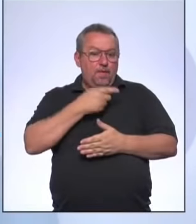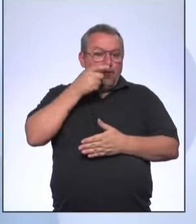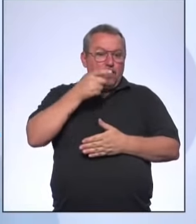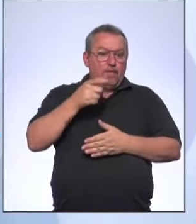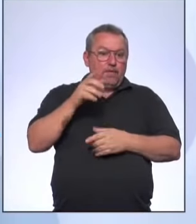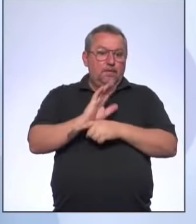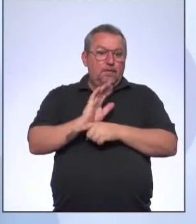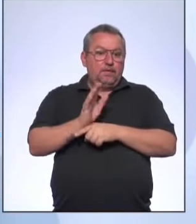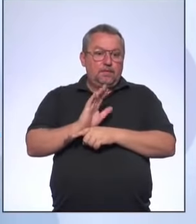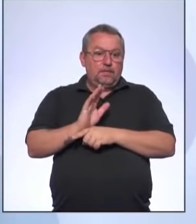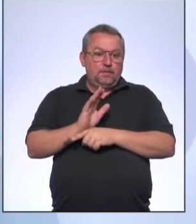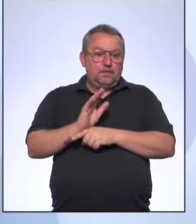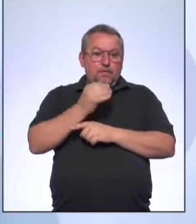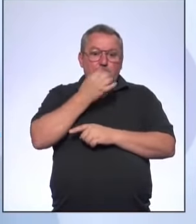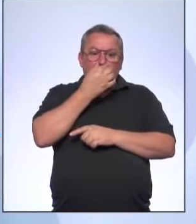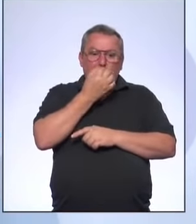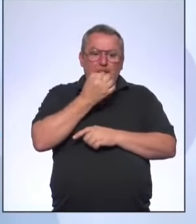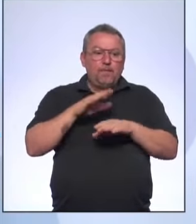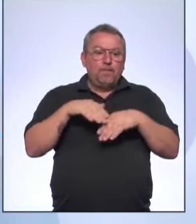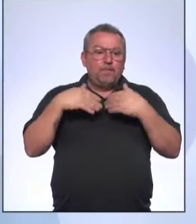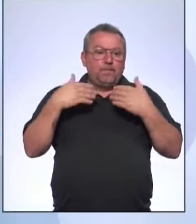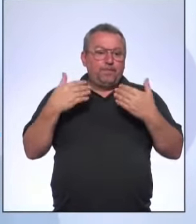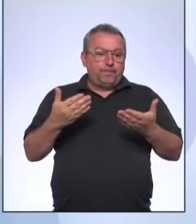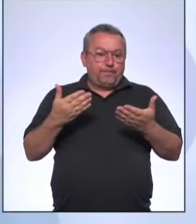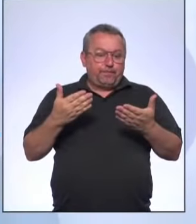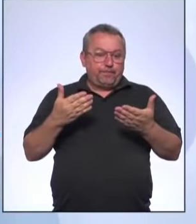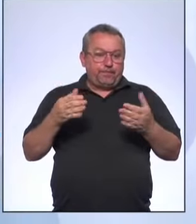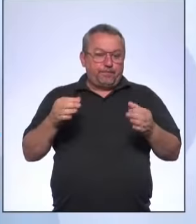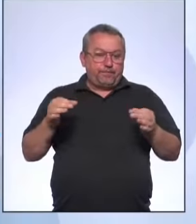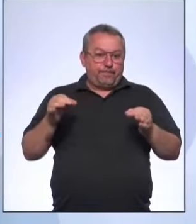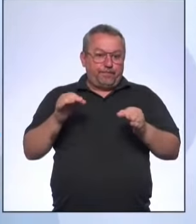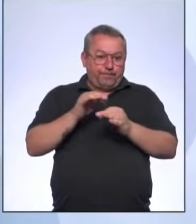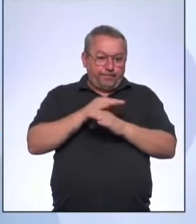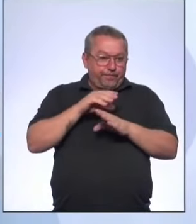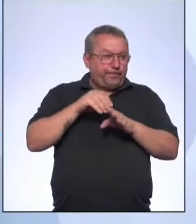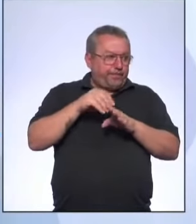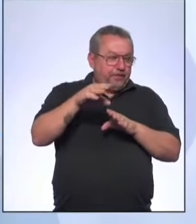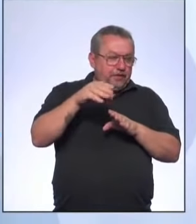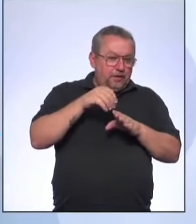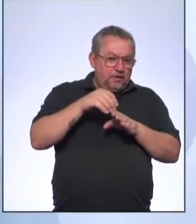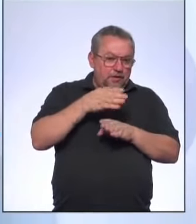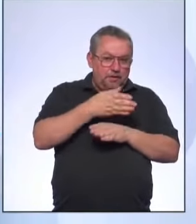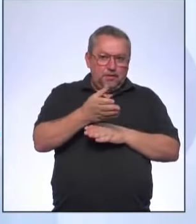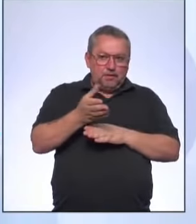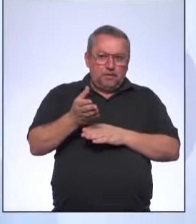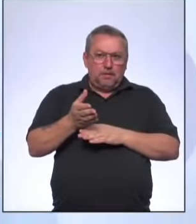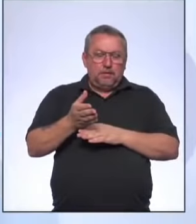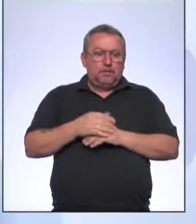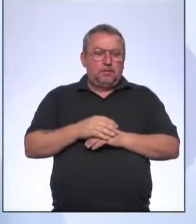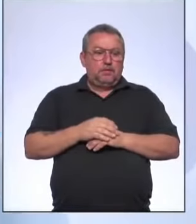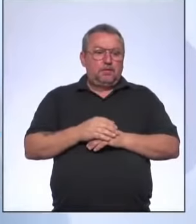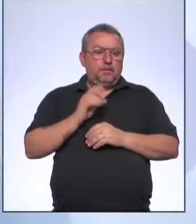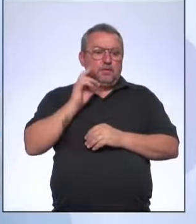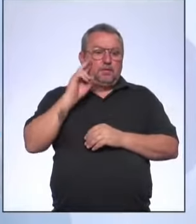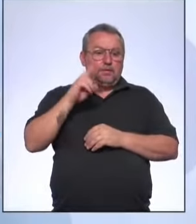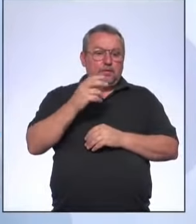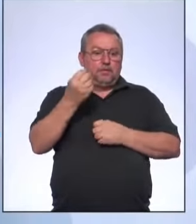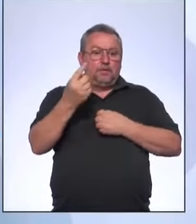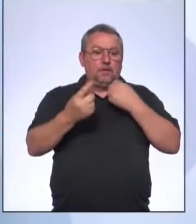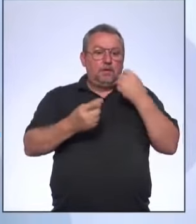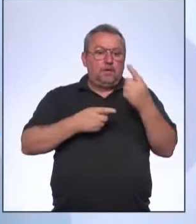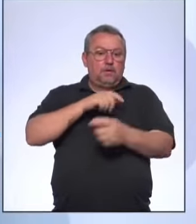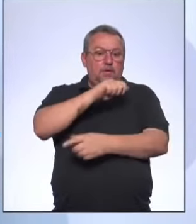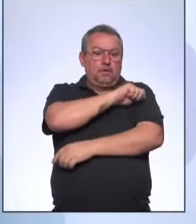assistir um pequeno vídeo certo enquanto depois que você terminar eu vou dar uma dica para vocês eu vejo que alguns alunos